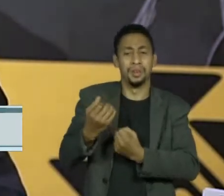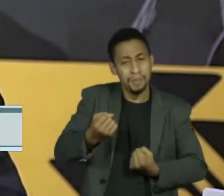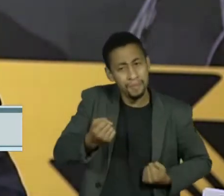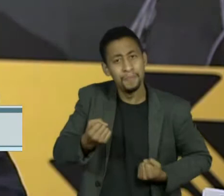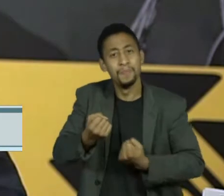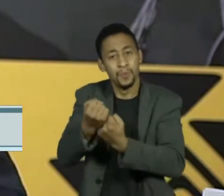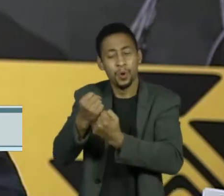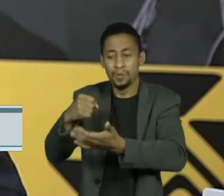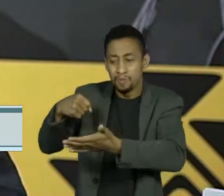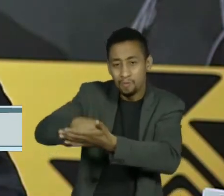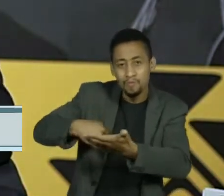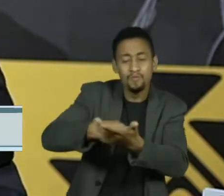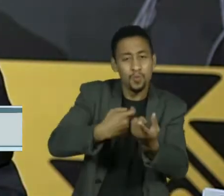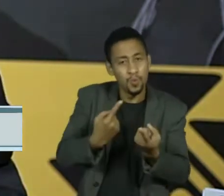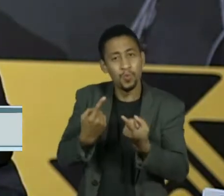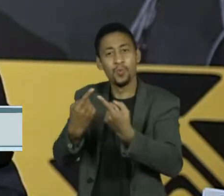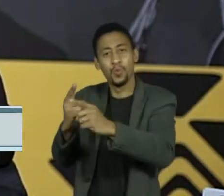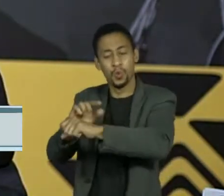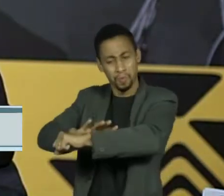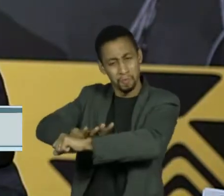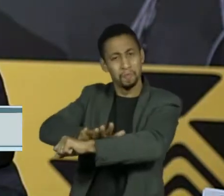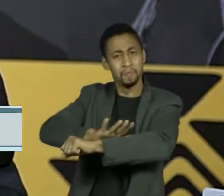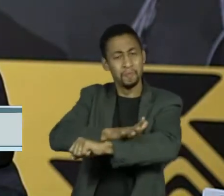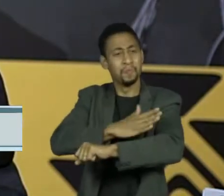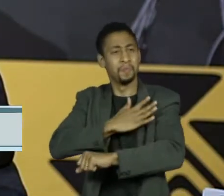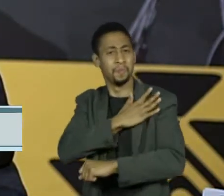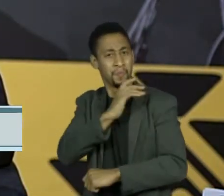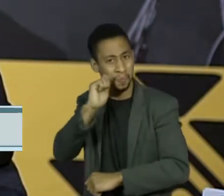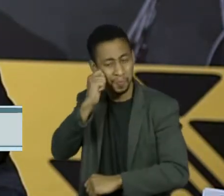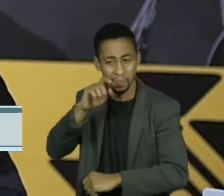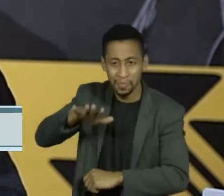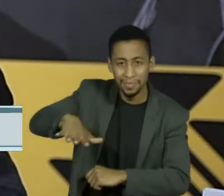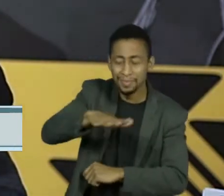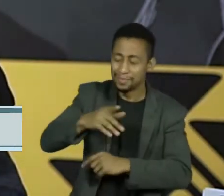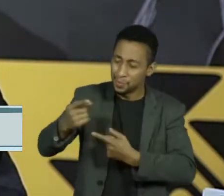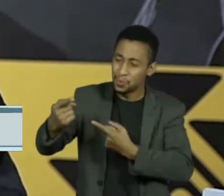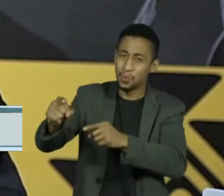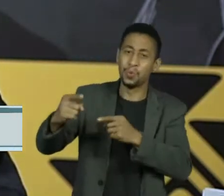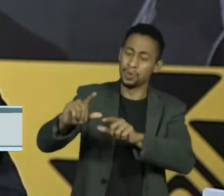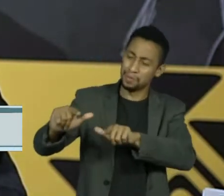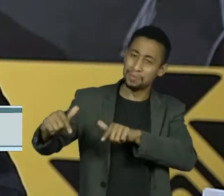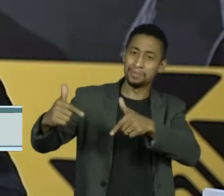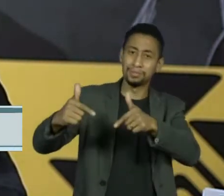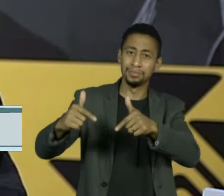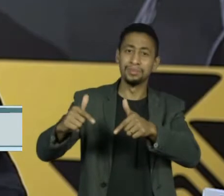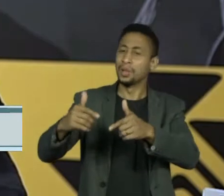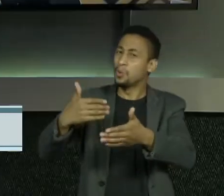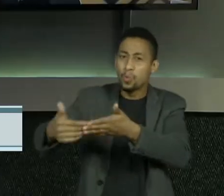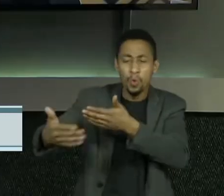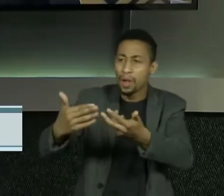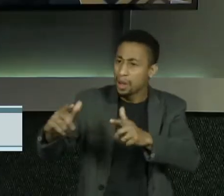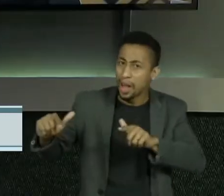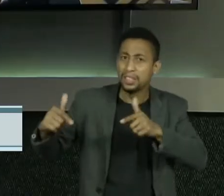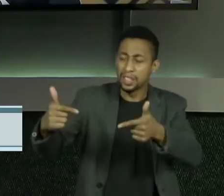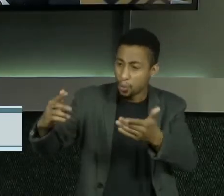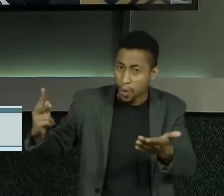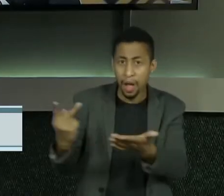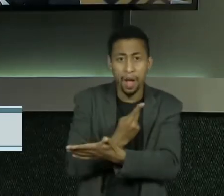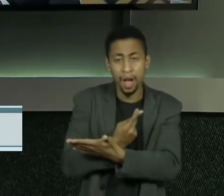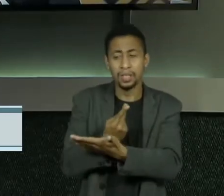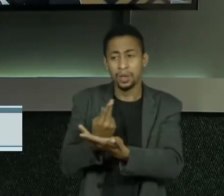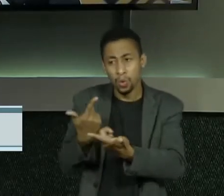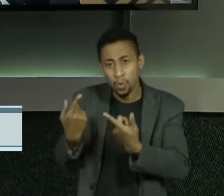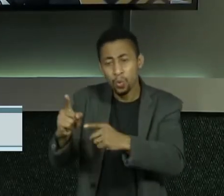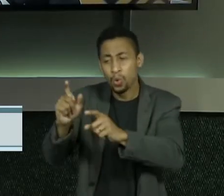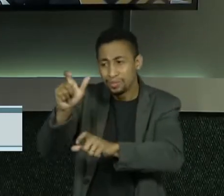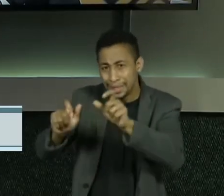o combate a qualquer forma de ação e de atitude que discrimine, que hostilize e que mate as pessoas